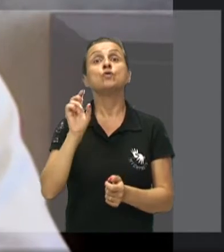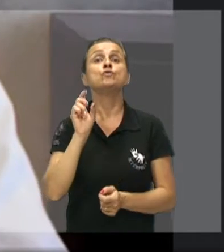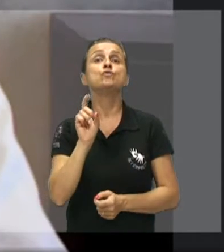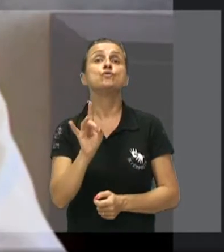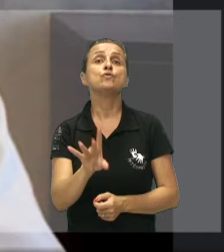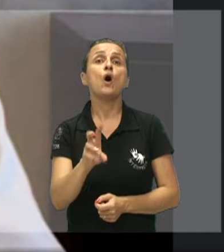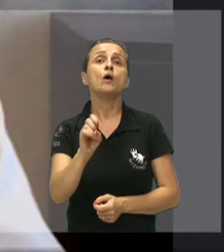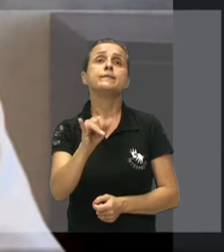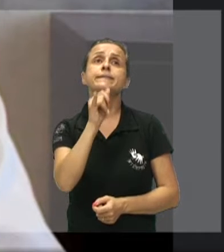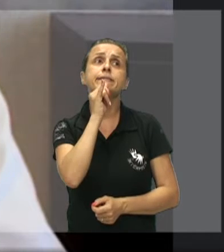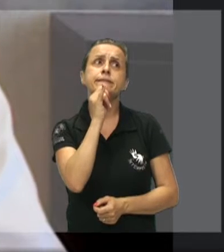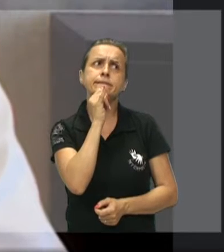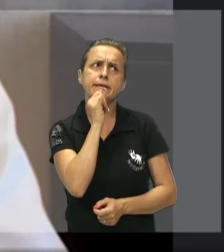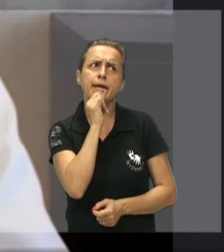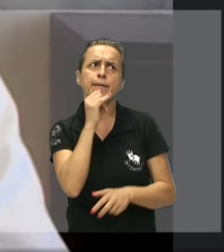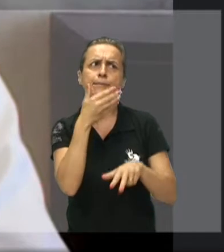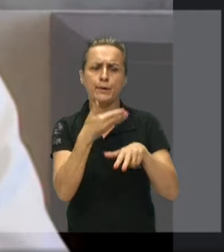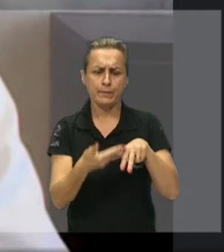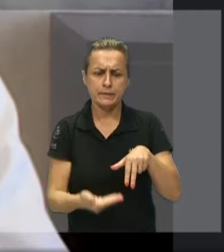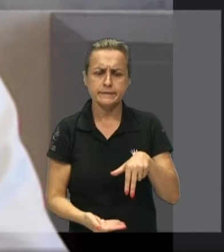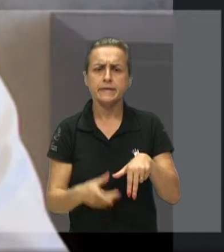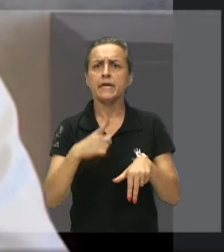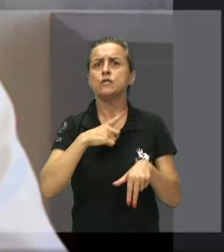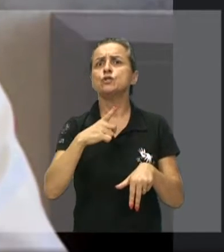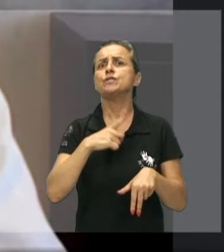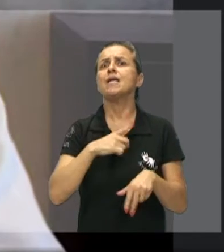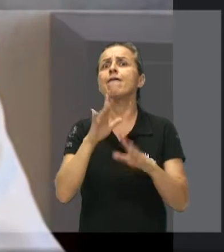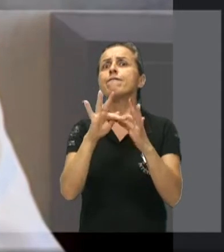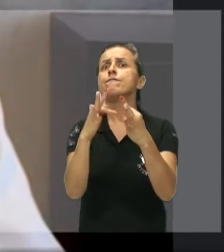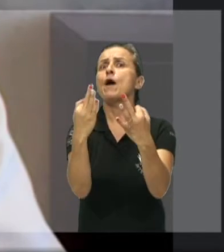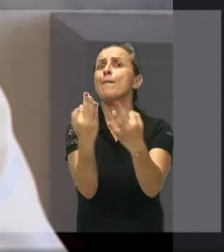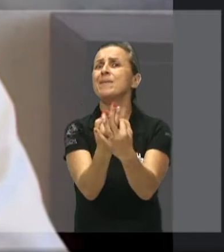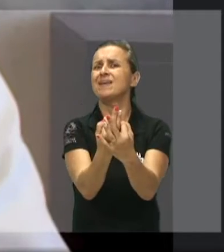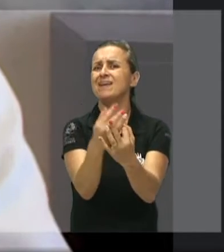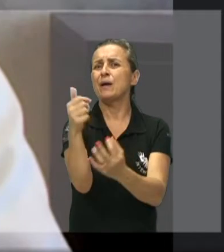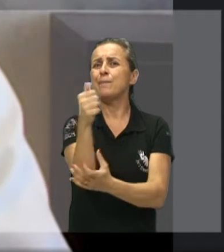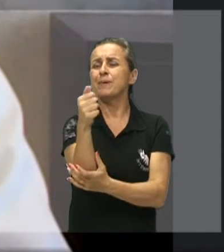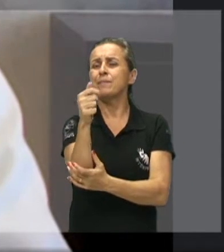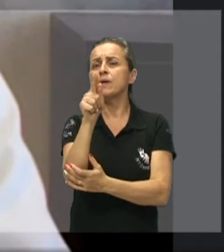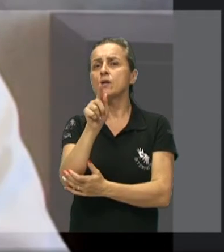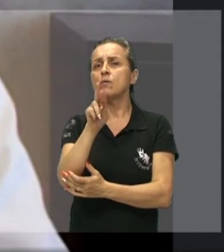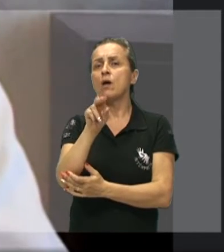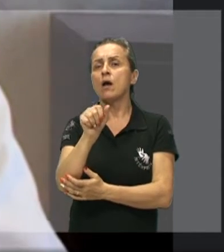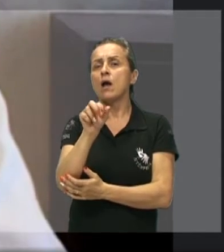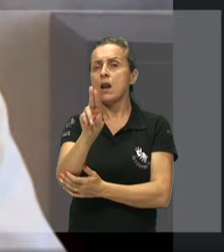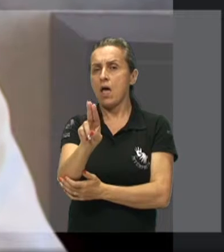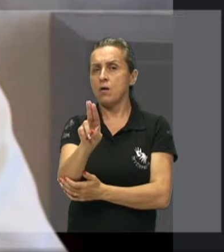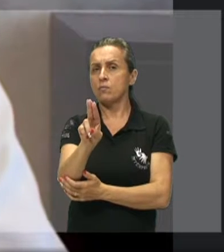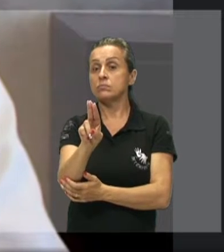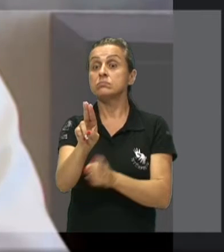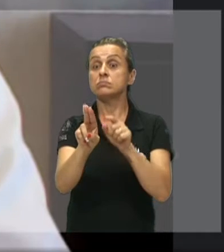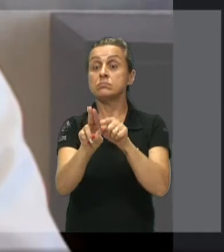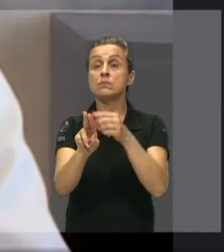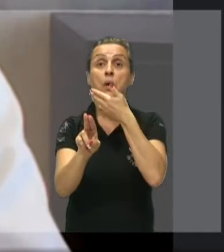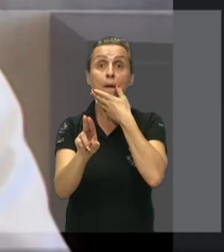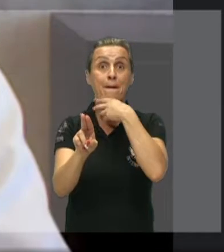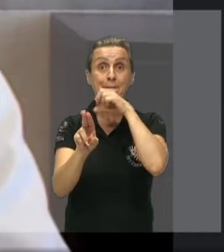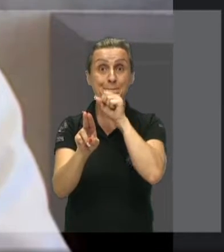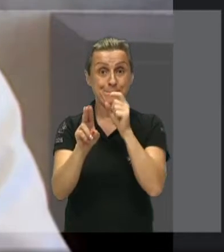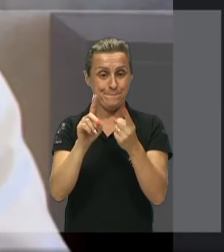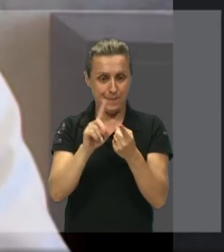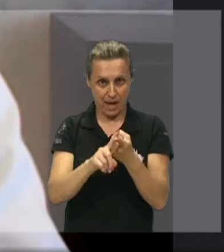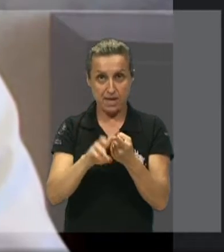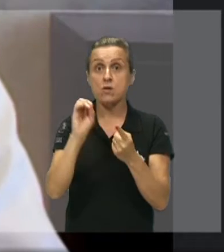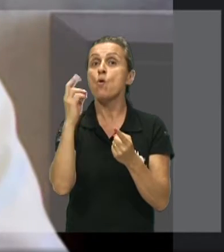os pacientes têm parentes em primeiro grau. Quais seriam esses? Então, o pai ou irmão com câncer de próstata.